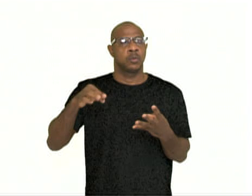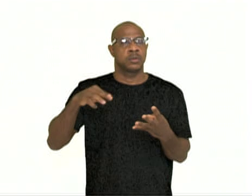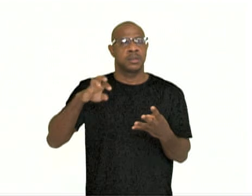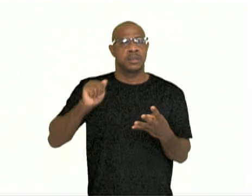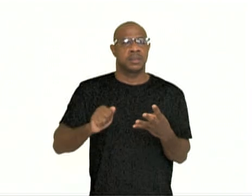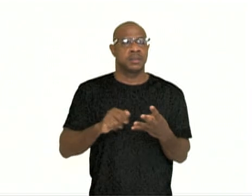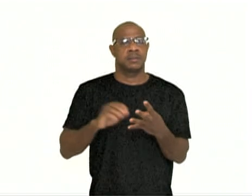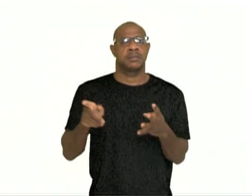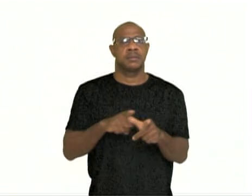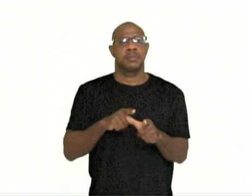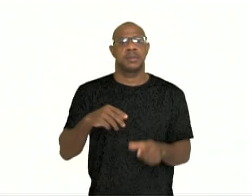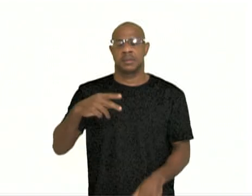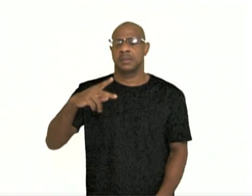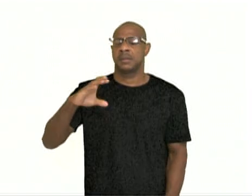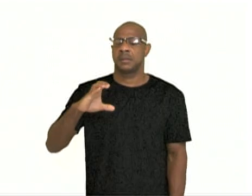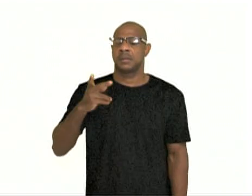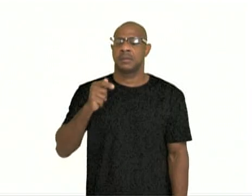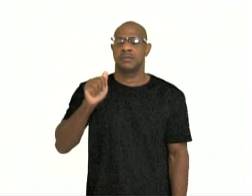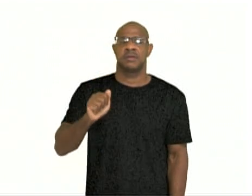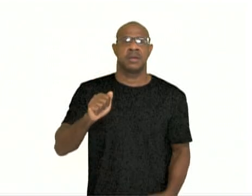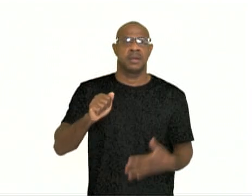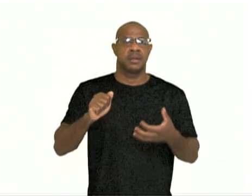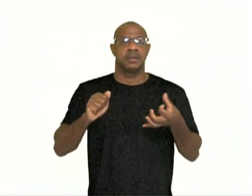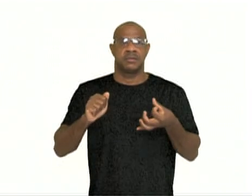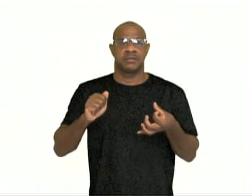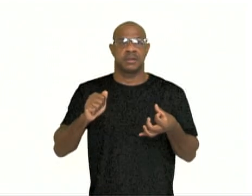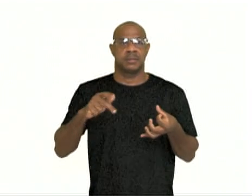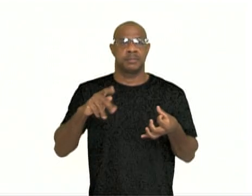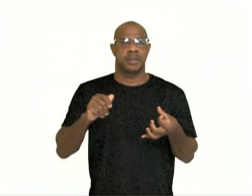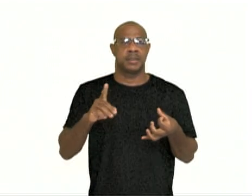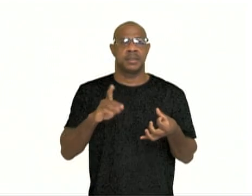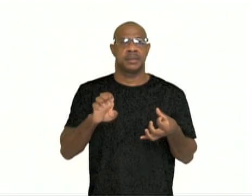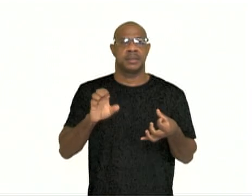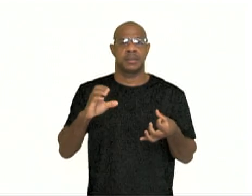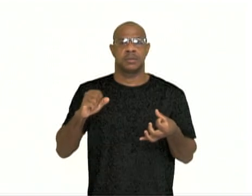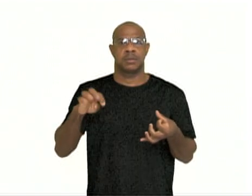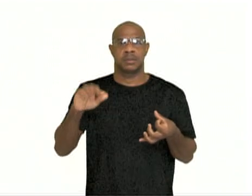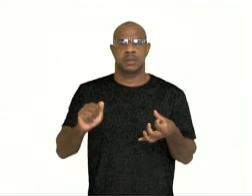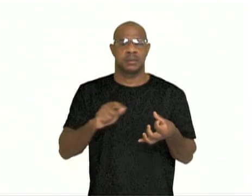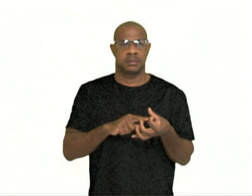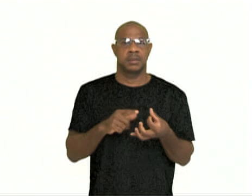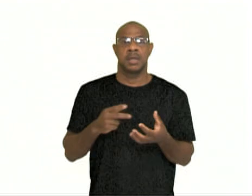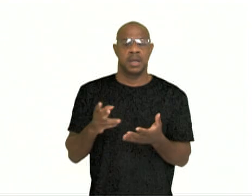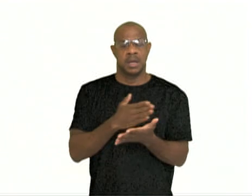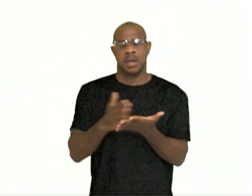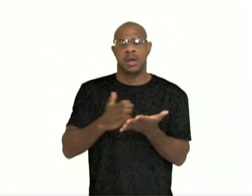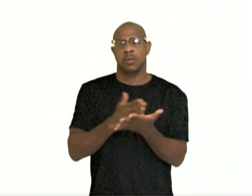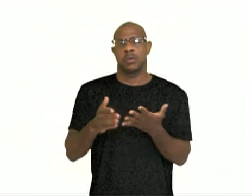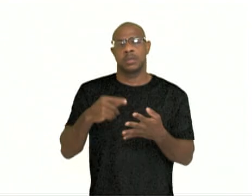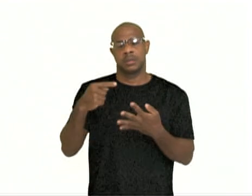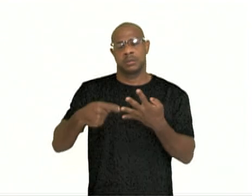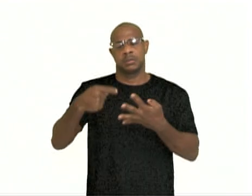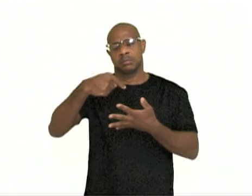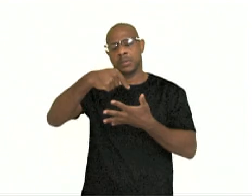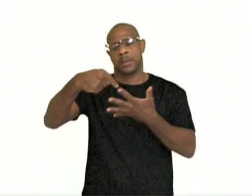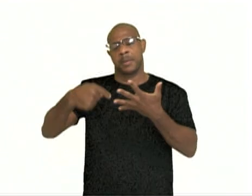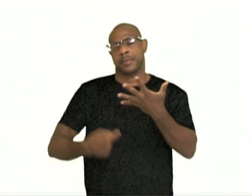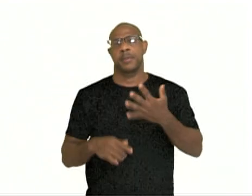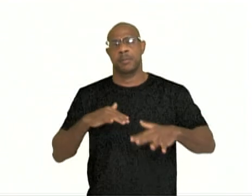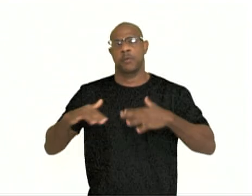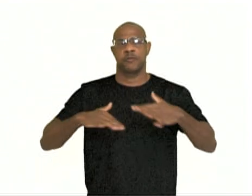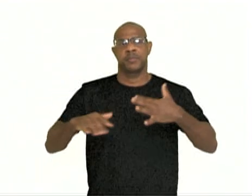de costas. Estes são alguns dos movimentos que nós classificamos como movimentos